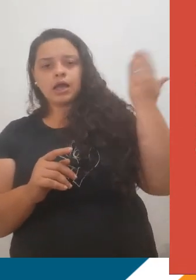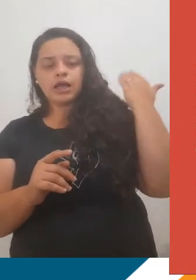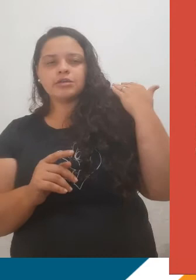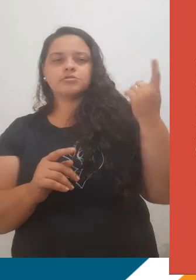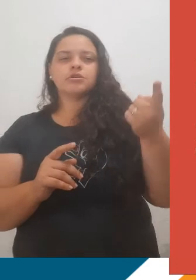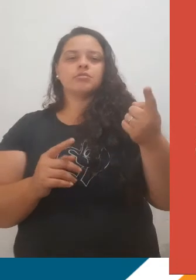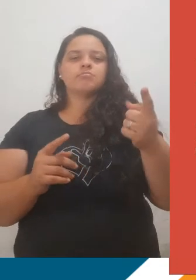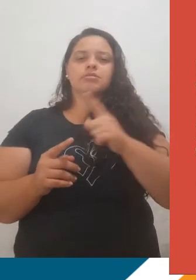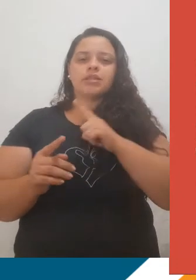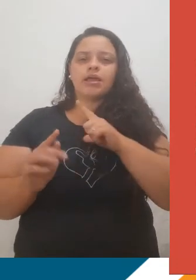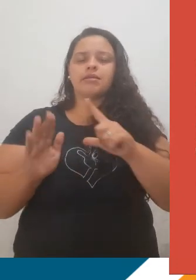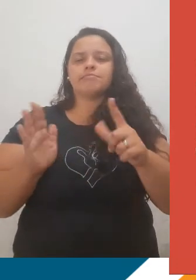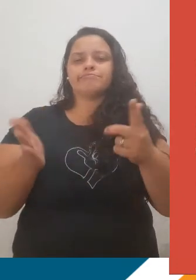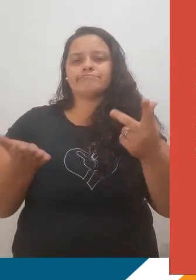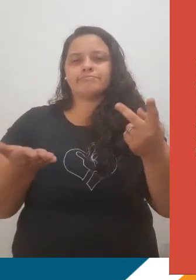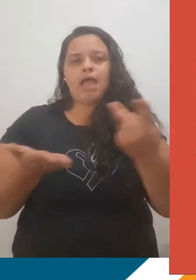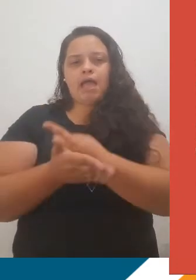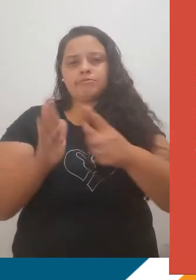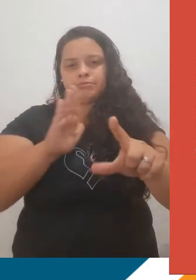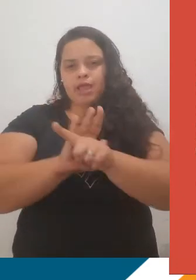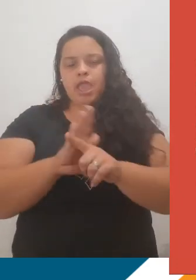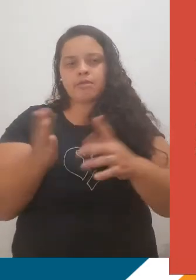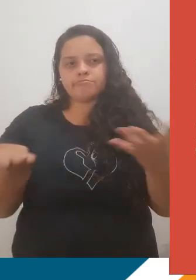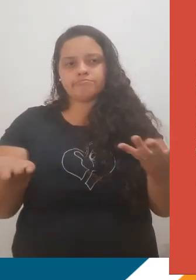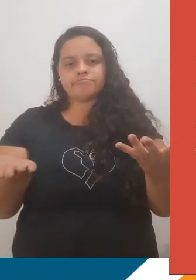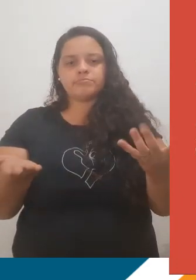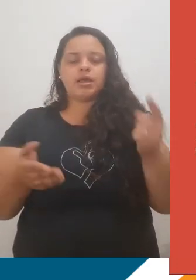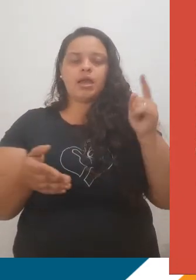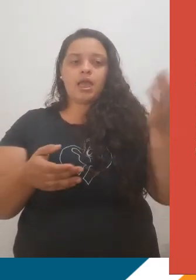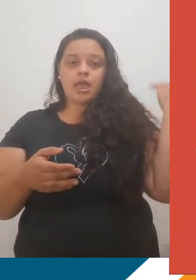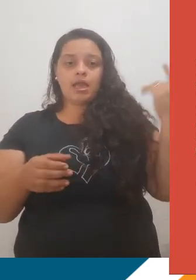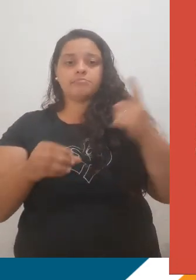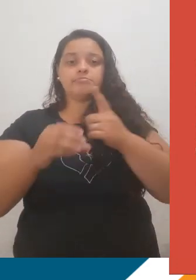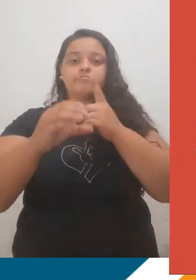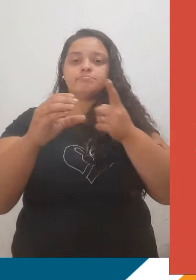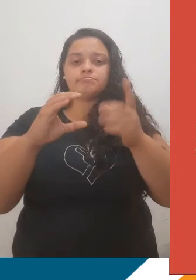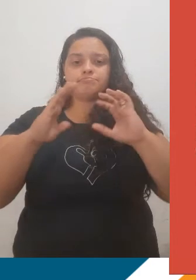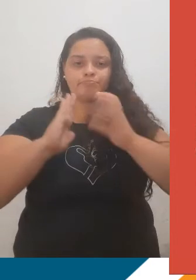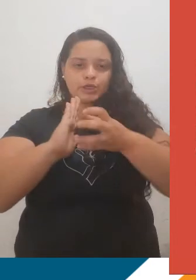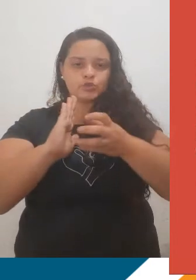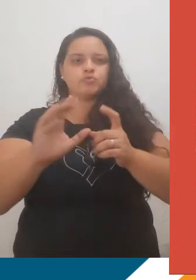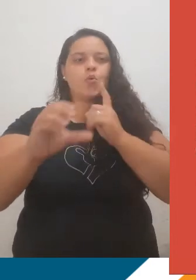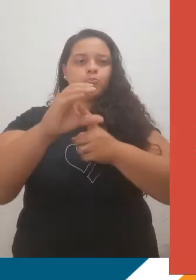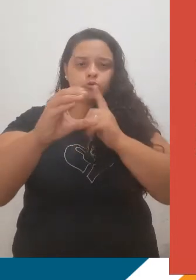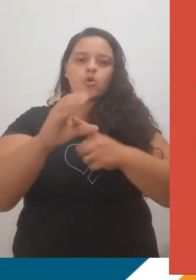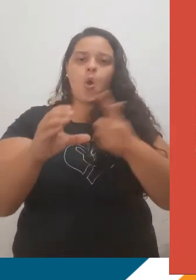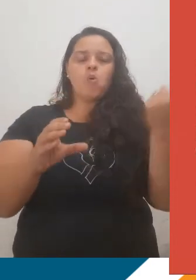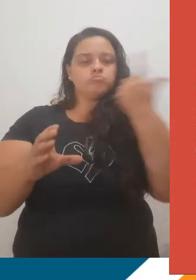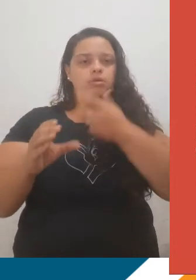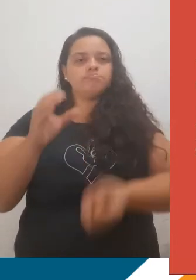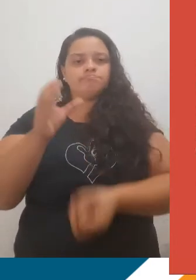na ilegalidade, volta à legalidade, então o Partido Comunista passa a existir de forma legal em